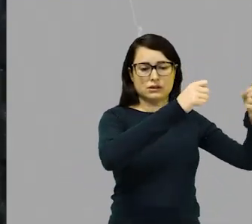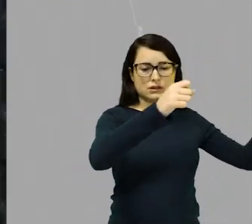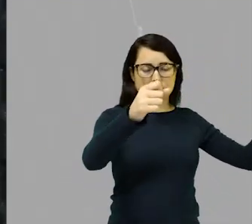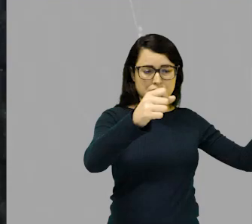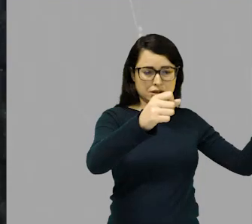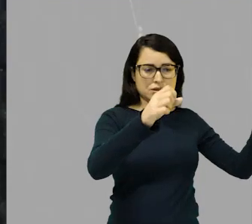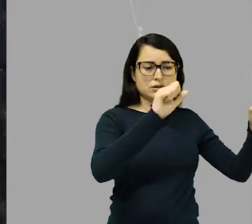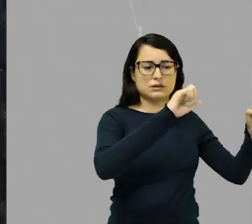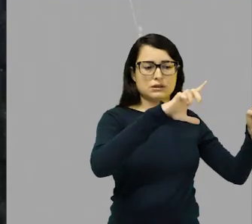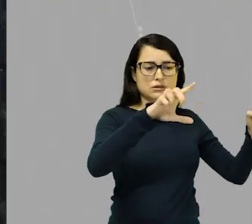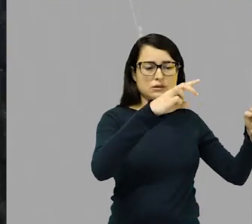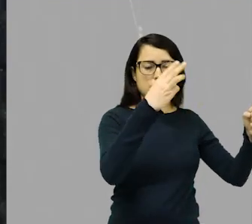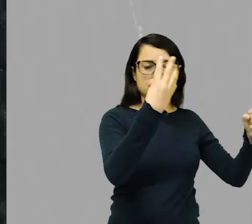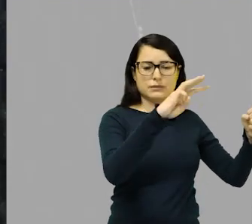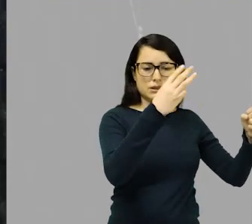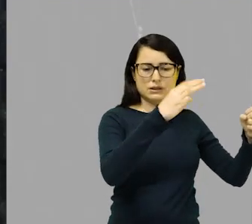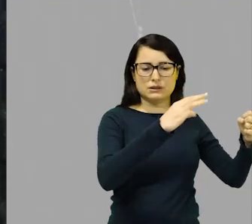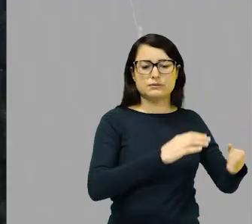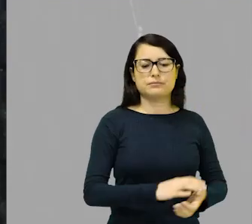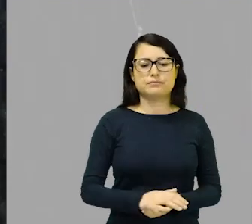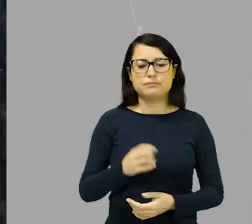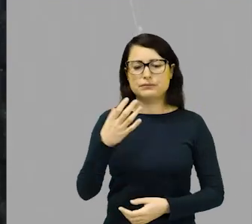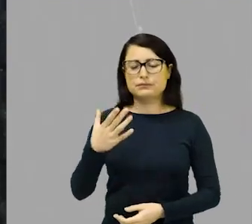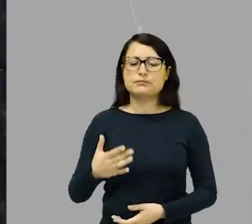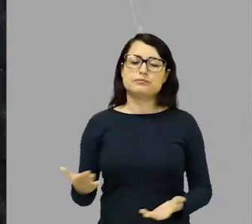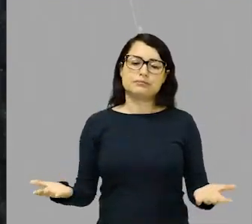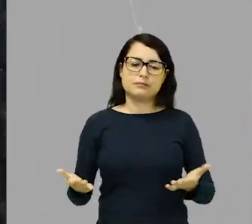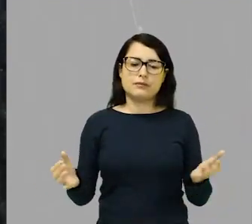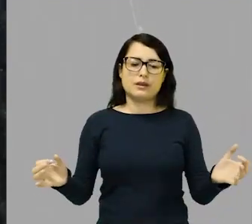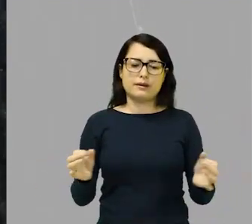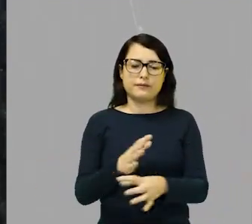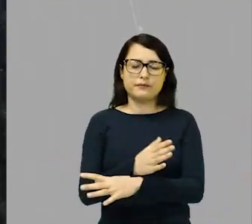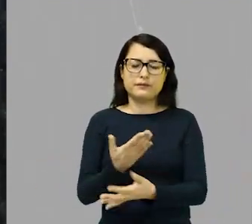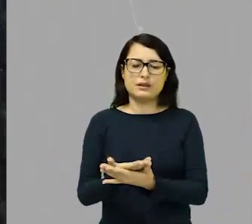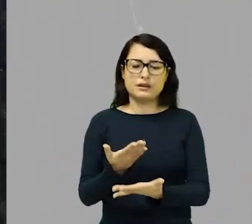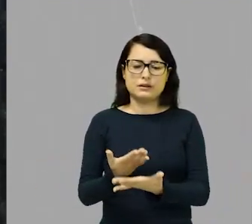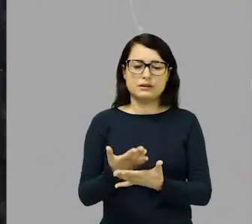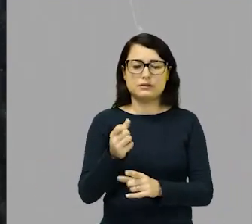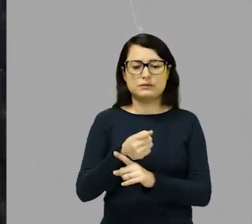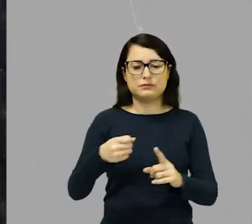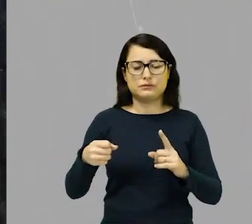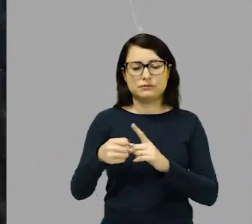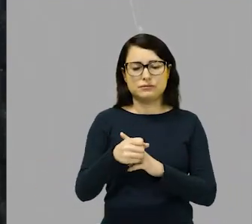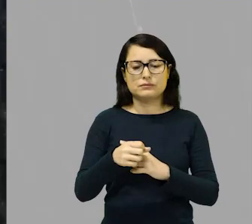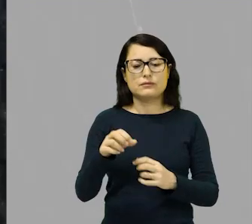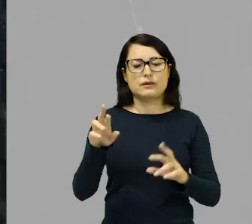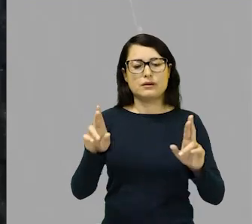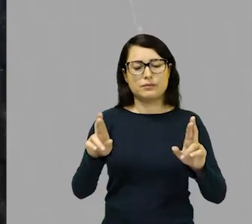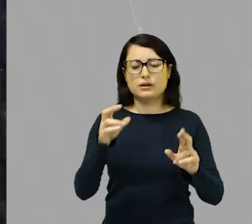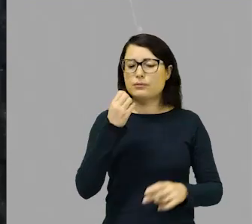ser patrimônios imateriais. Beleza? E com isso a gente encerra mais uma aula de Sociologia.